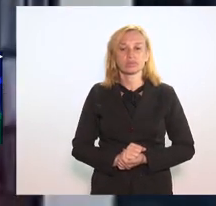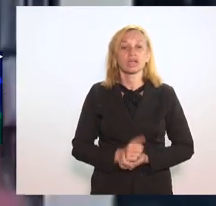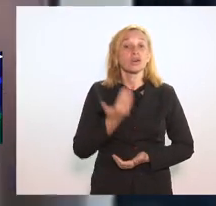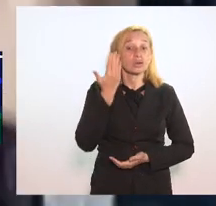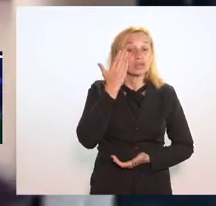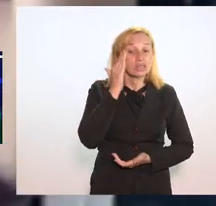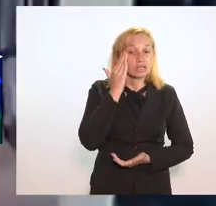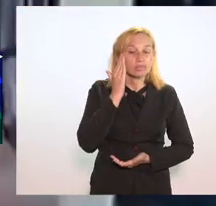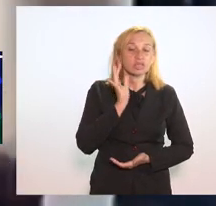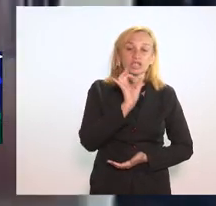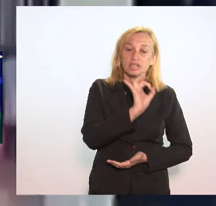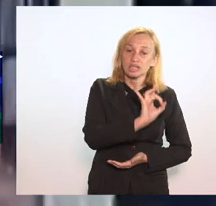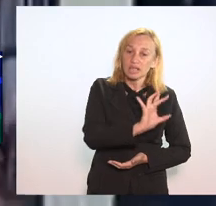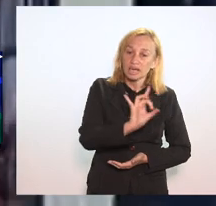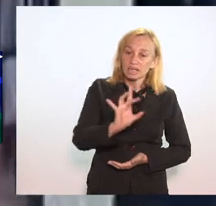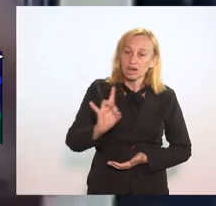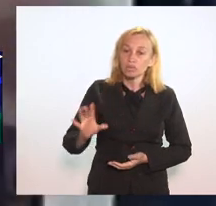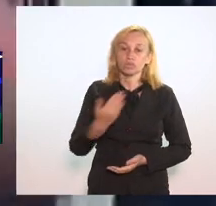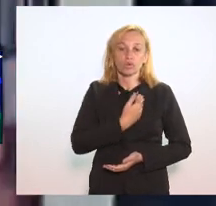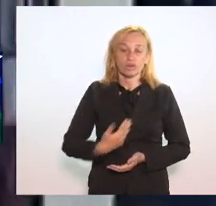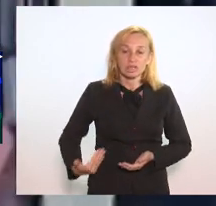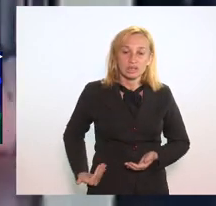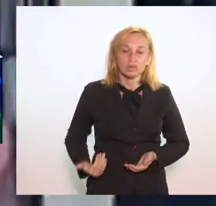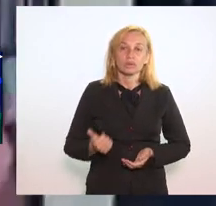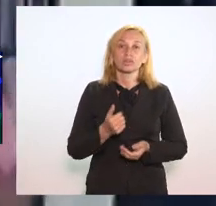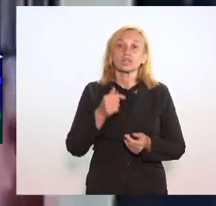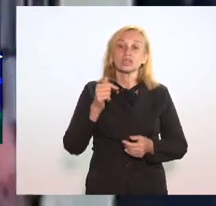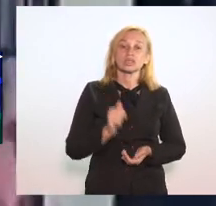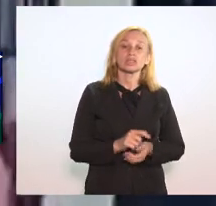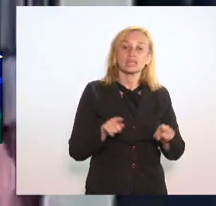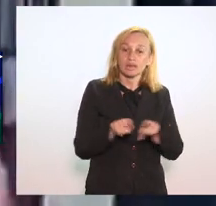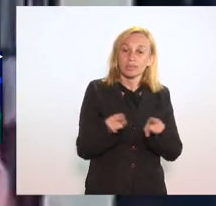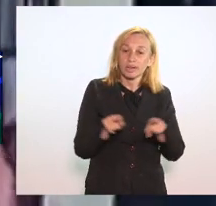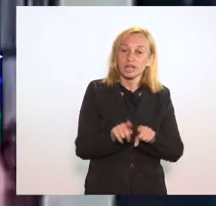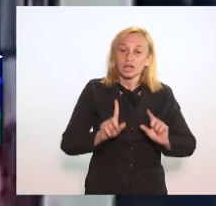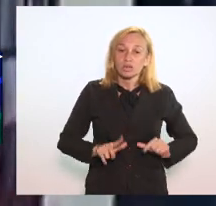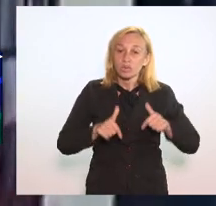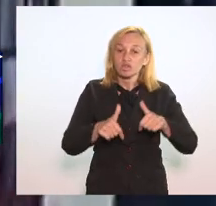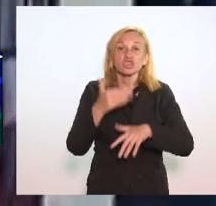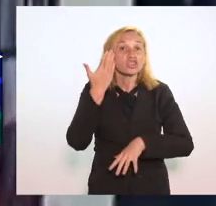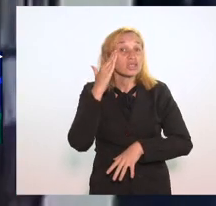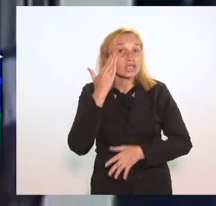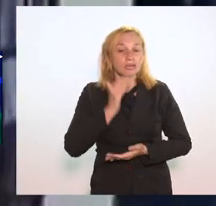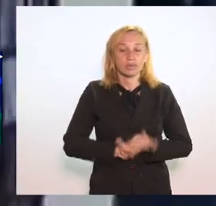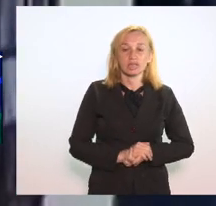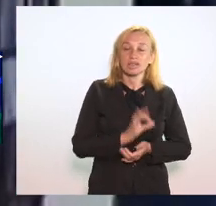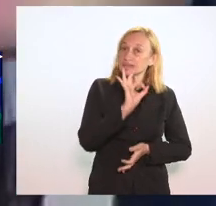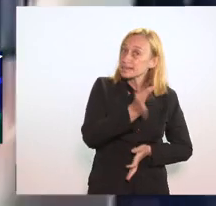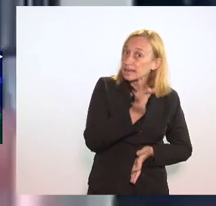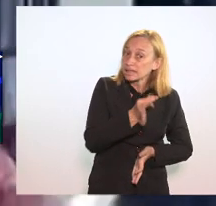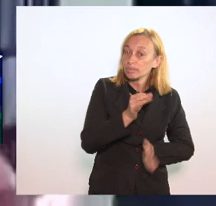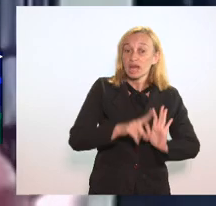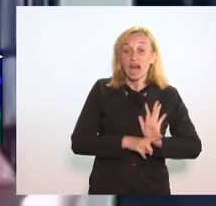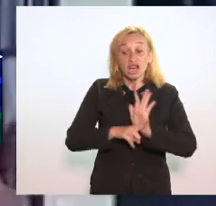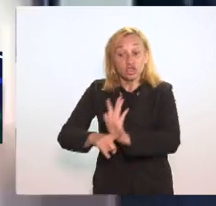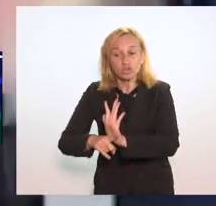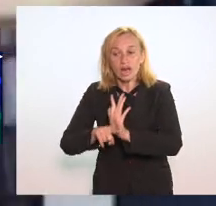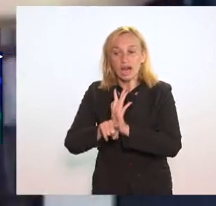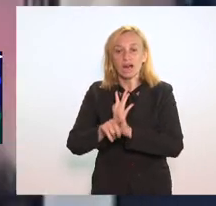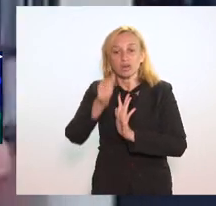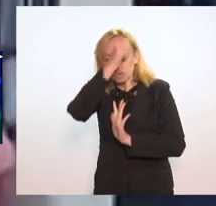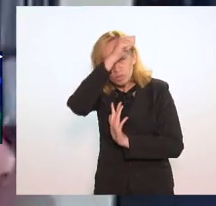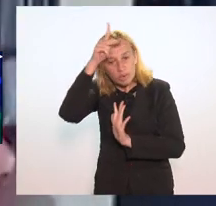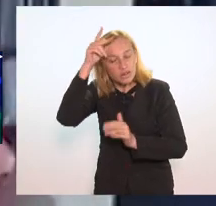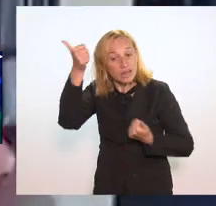compreensão exatamente o governador e nesta ato de contenção exatamente ajudá-los